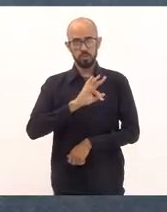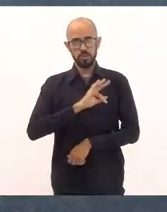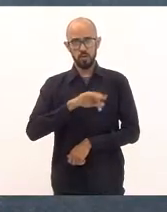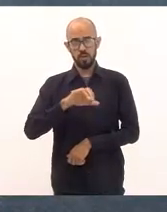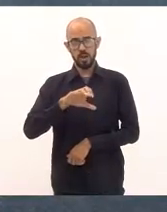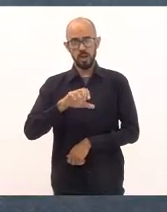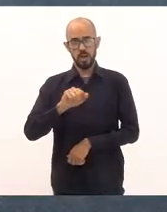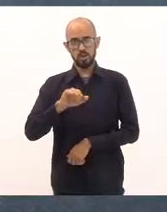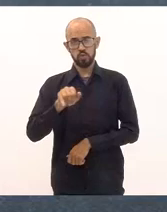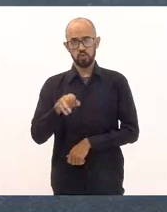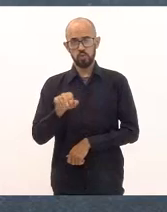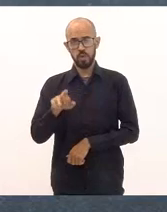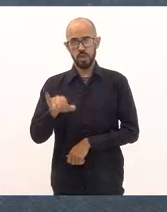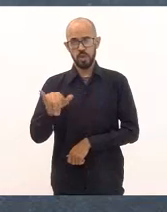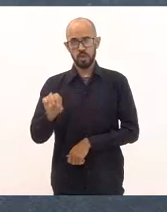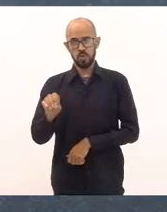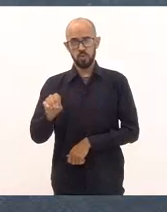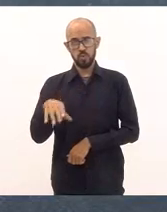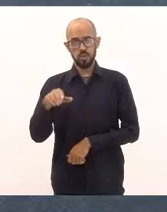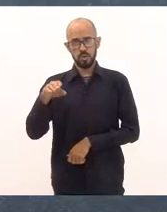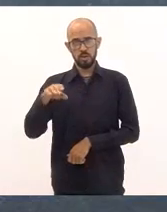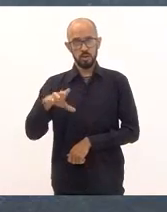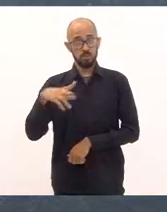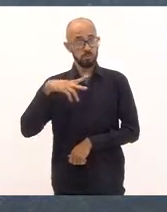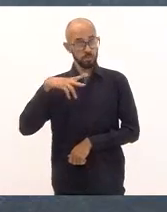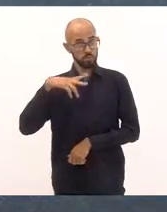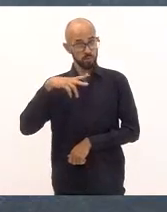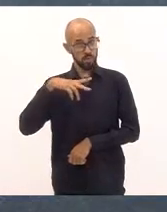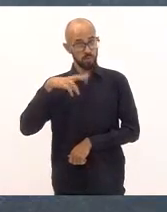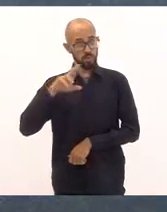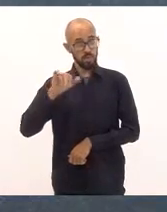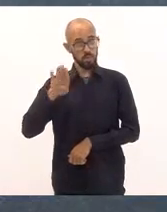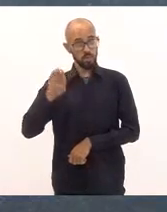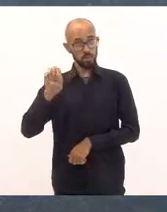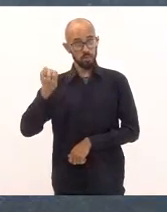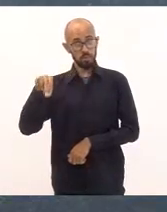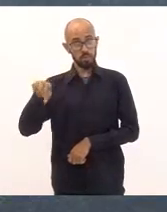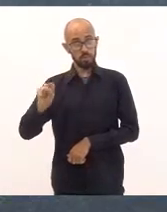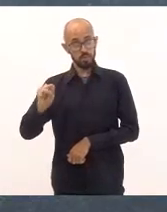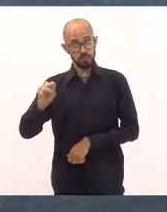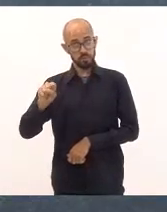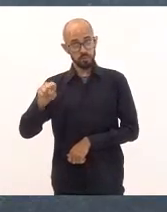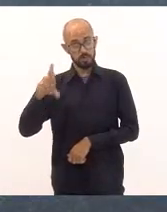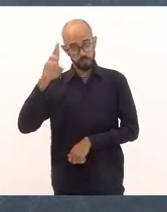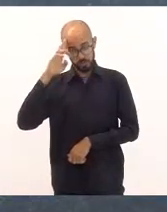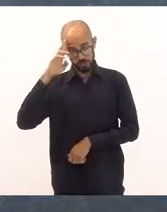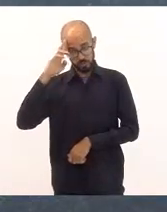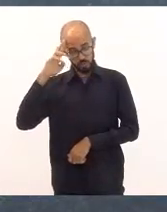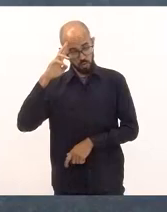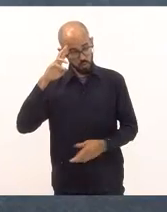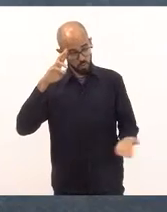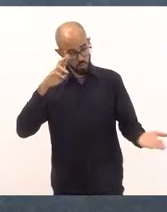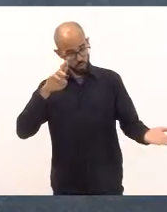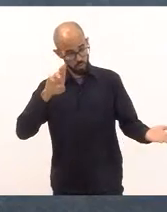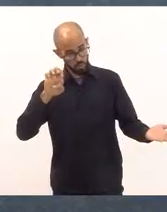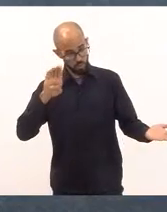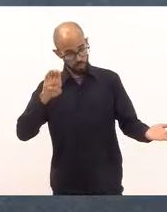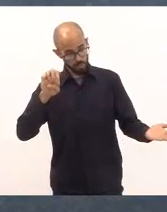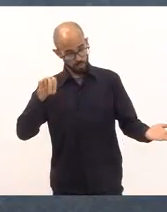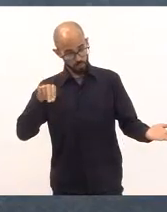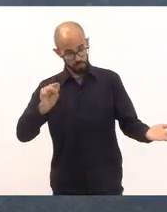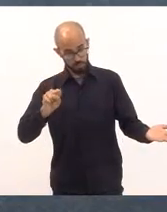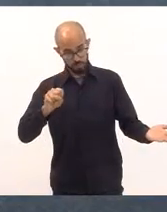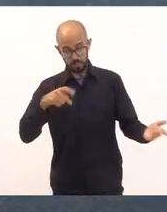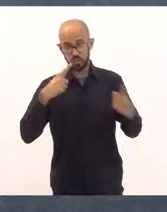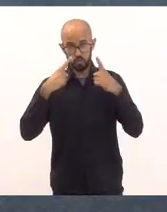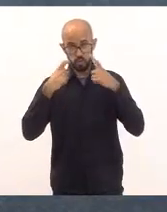Rubens, que derramou lágrimas ali no canto. Senhor Rubens, suas lágrimas não